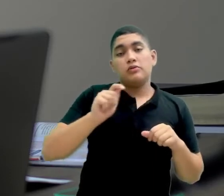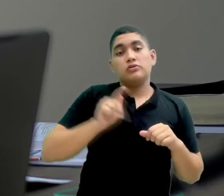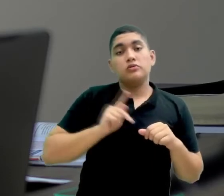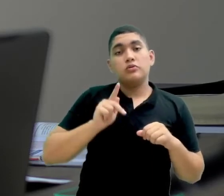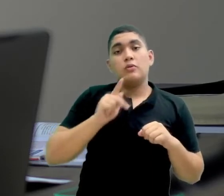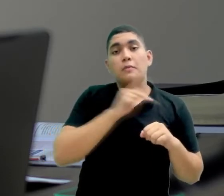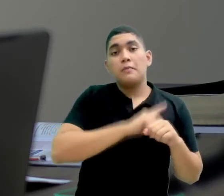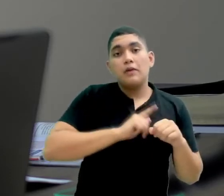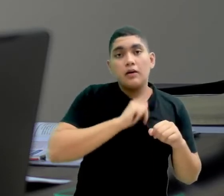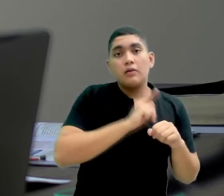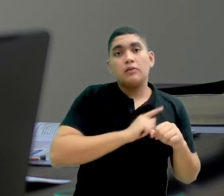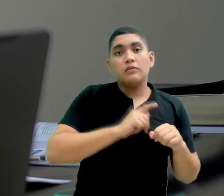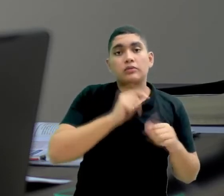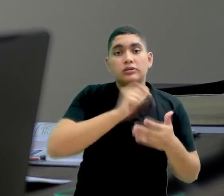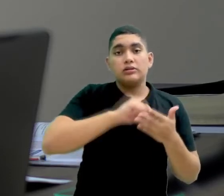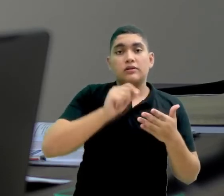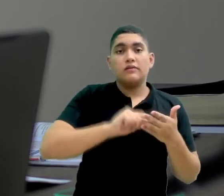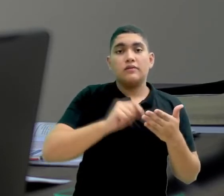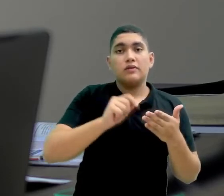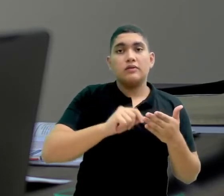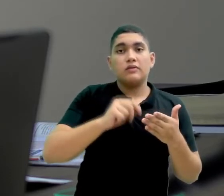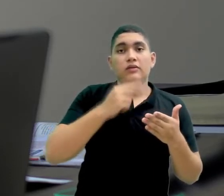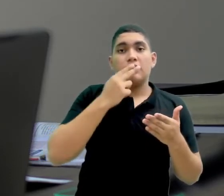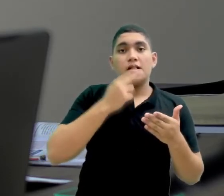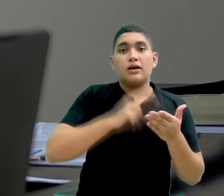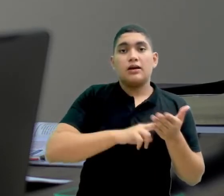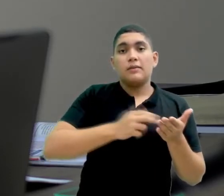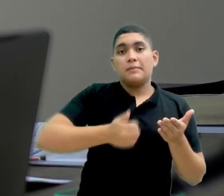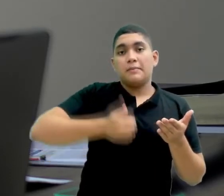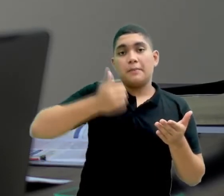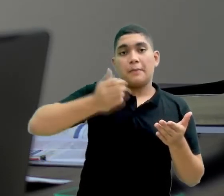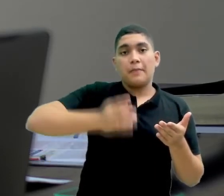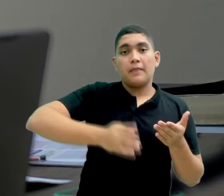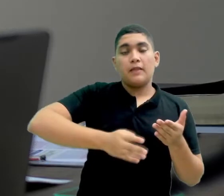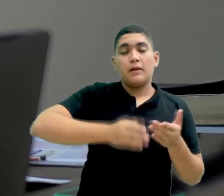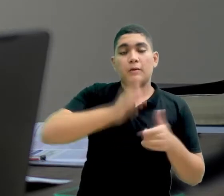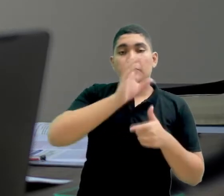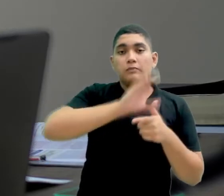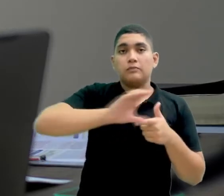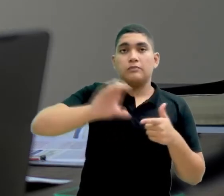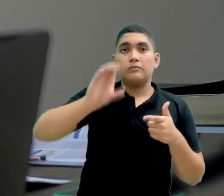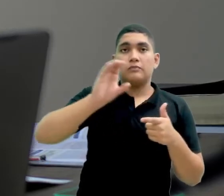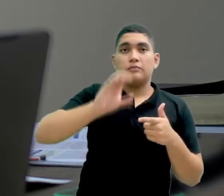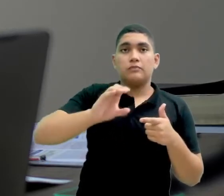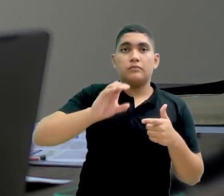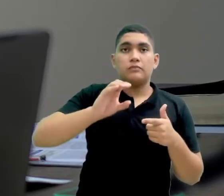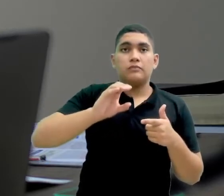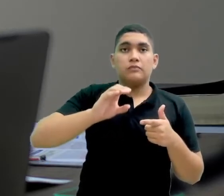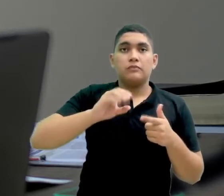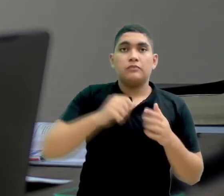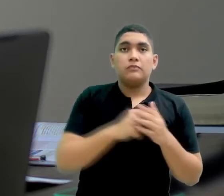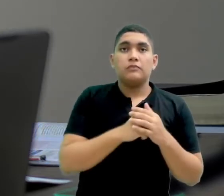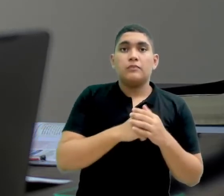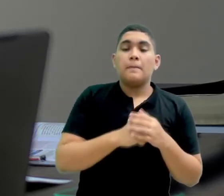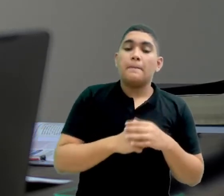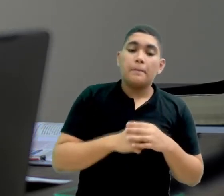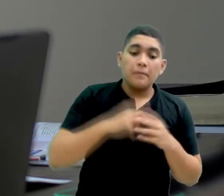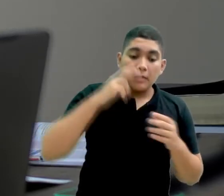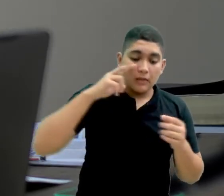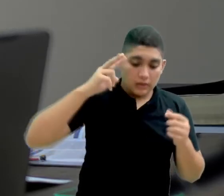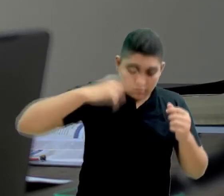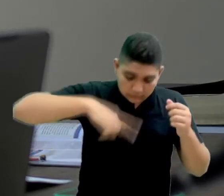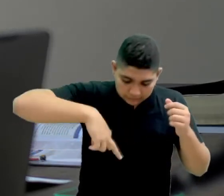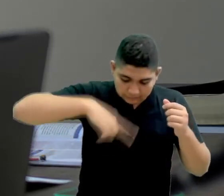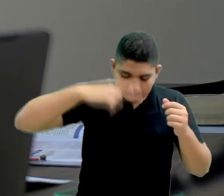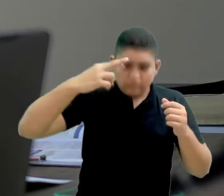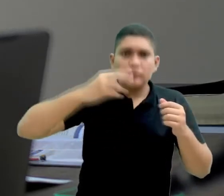aos Coríntios, no capítulo 11, 28, vai falar daquele texto que geralmente a gente utiliza bastante nos cultos de ceia: examine-se, pois, o